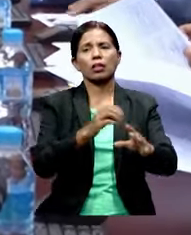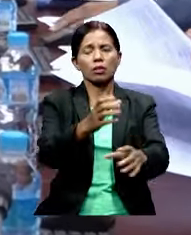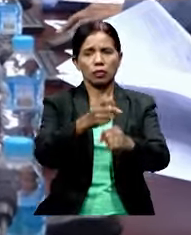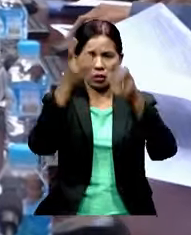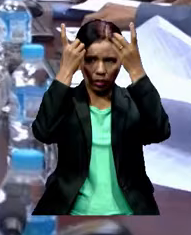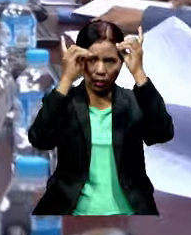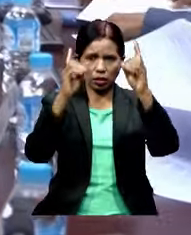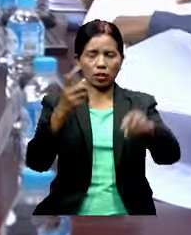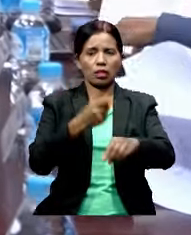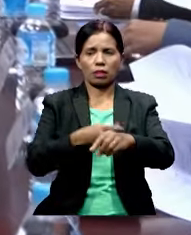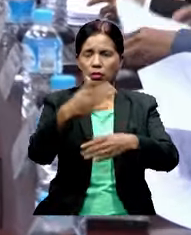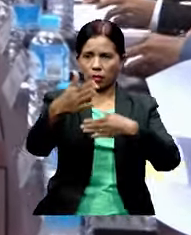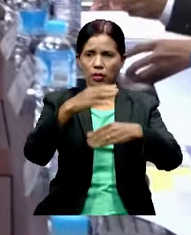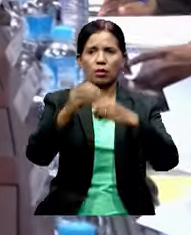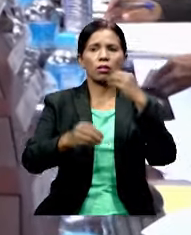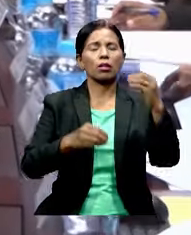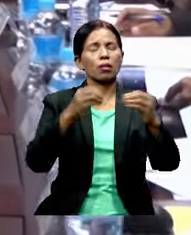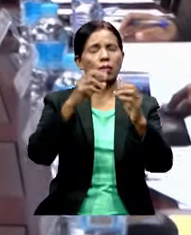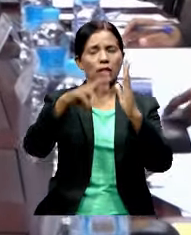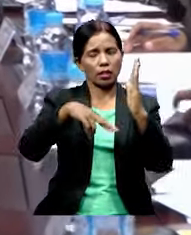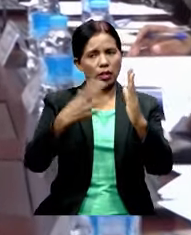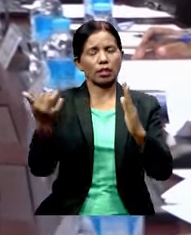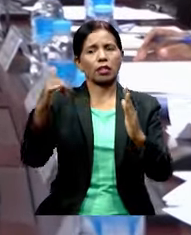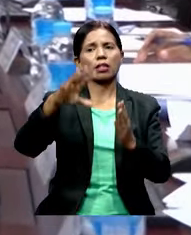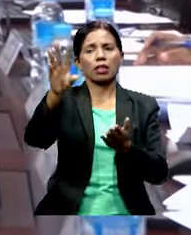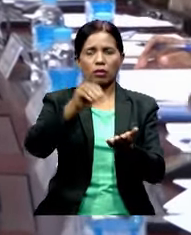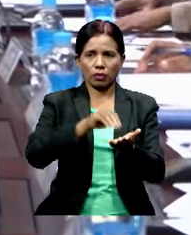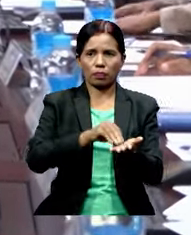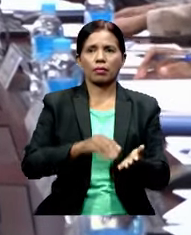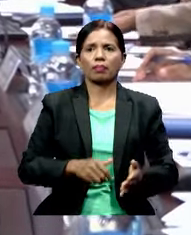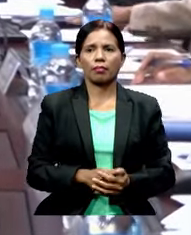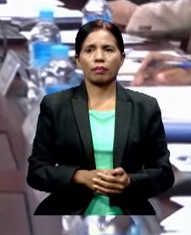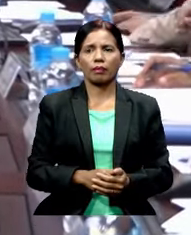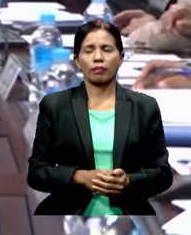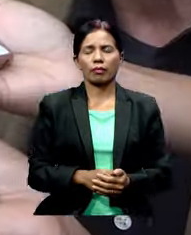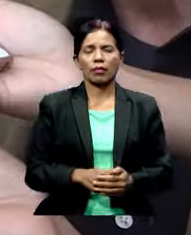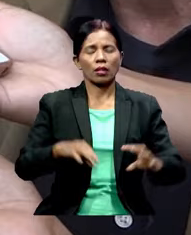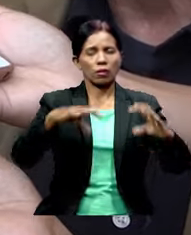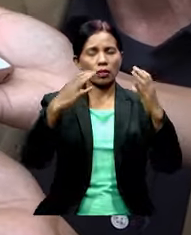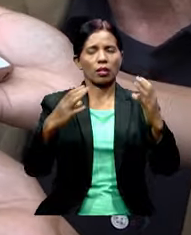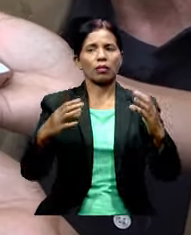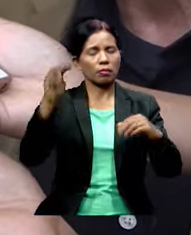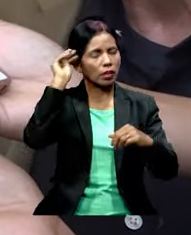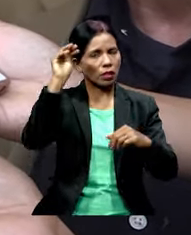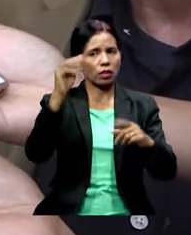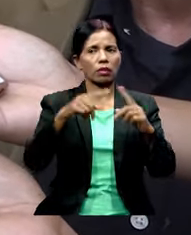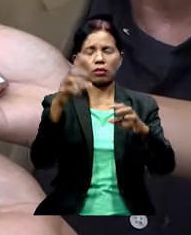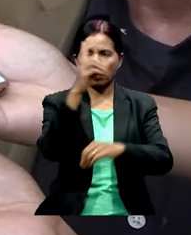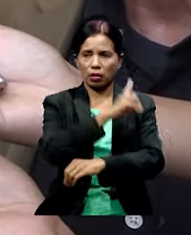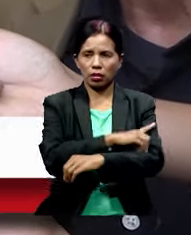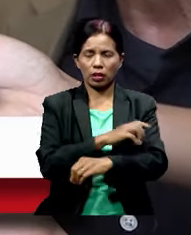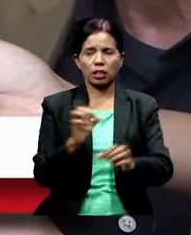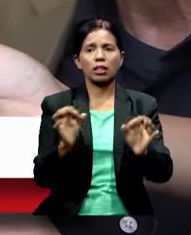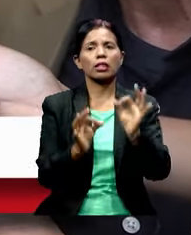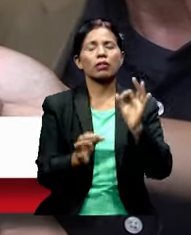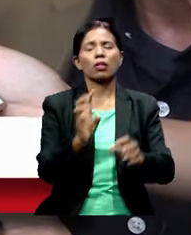desijang ya tempo badak kona ba medida sira nebe se adopta. O Conselho Ministro irá hoje mesmo ir quarta-feira